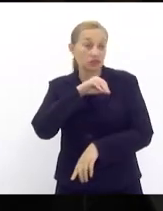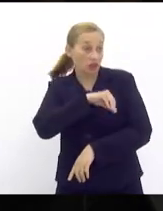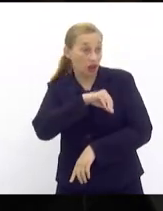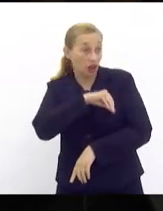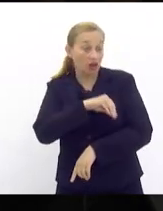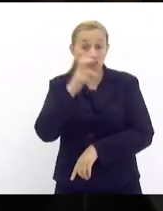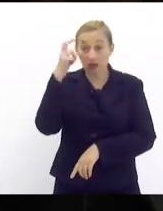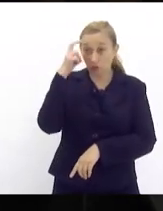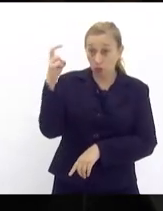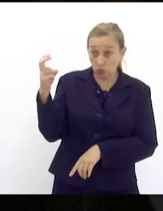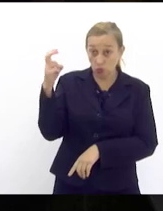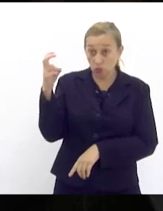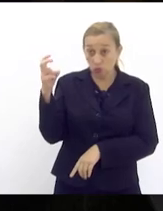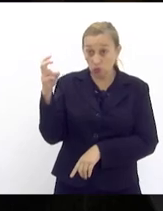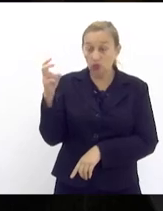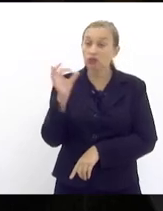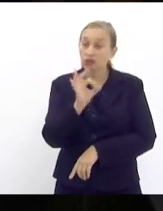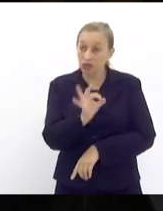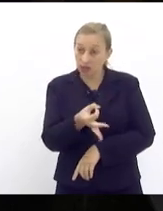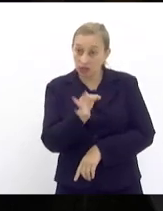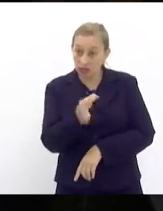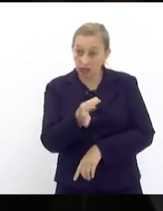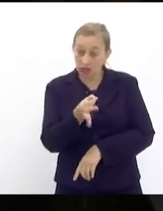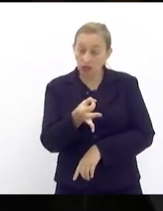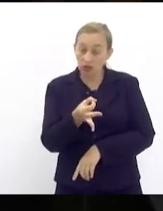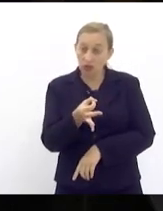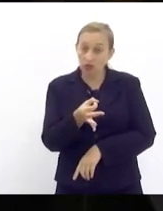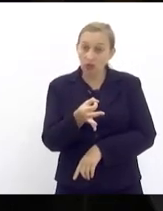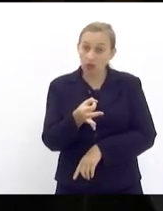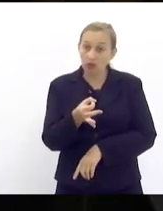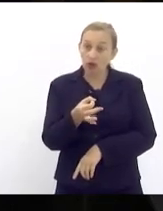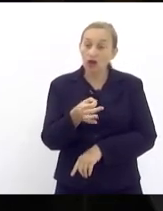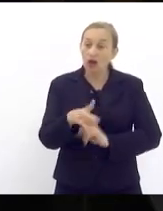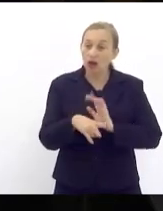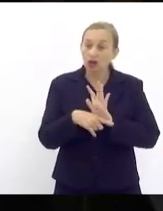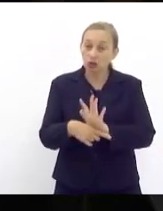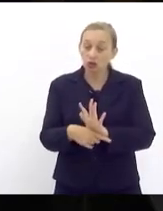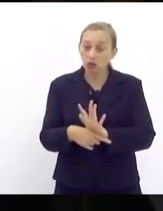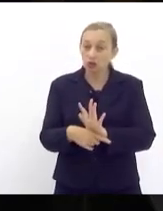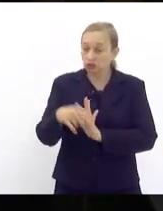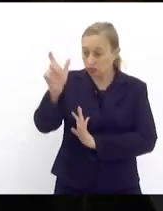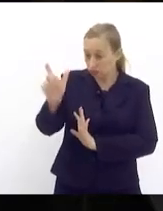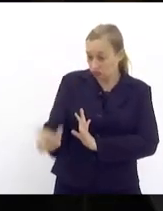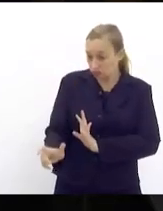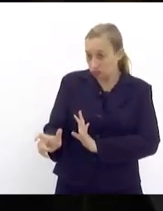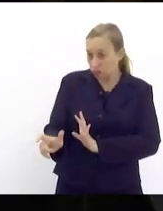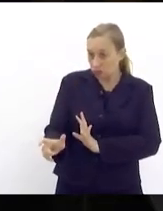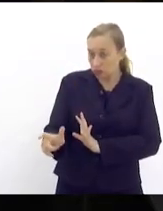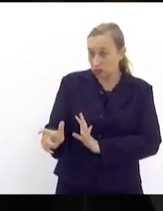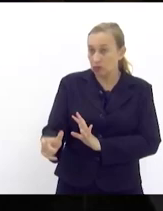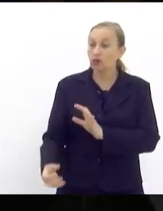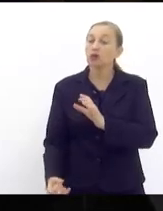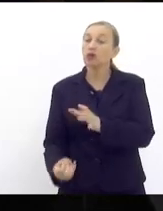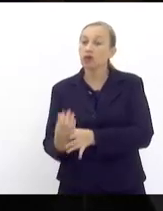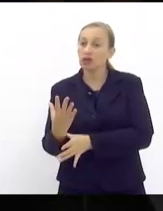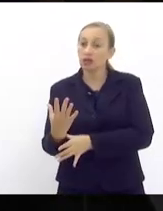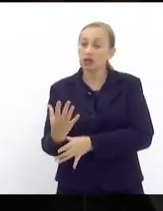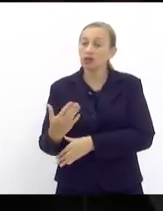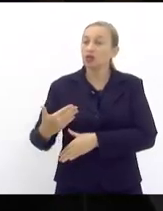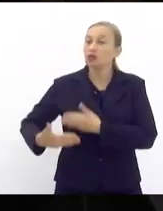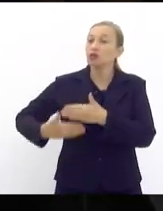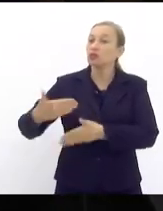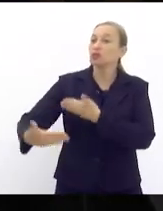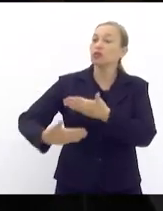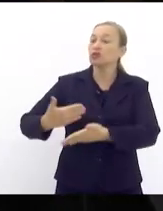direito à cultura fazendo com que de fato a gente né contribua Pra que o sujeitos vão construindo o seu processo